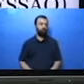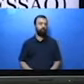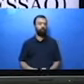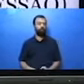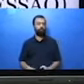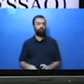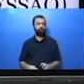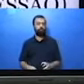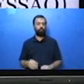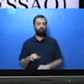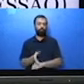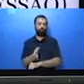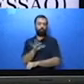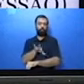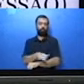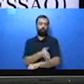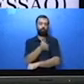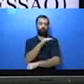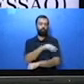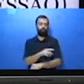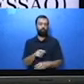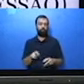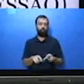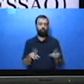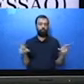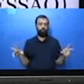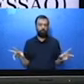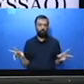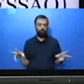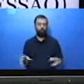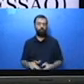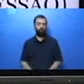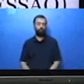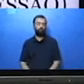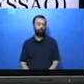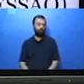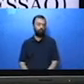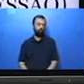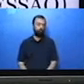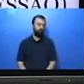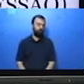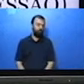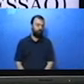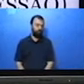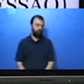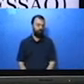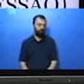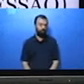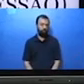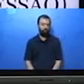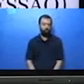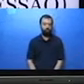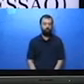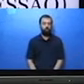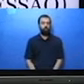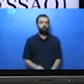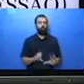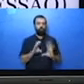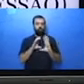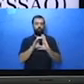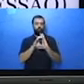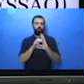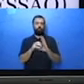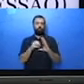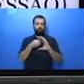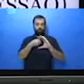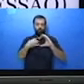Outros tipos de relevo. Entretanto, há outras formas de relevo que se distinguem de suas peculiaridades,